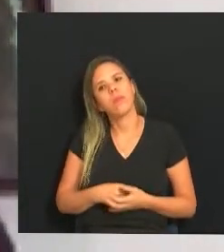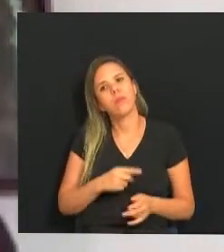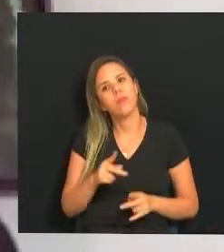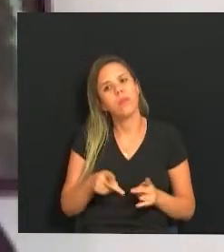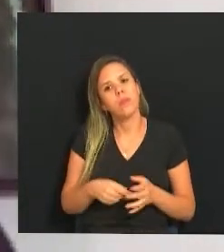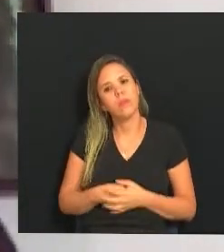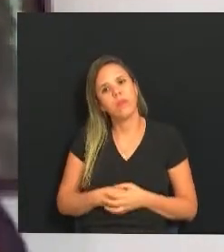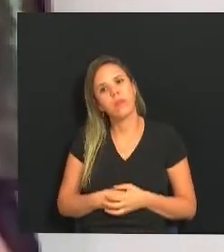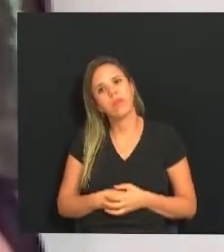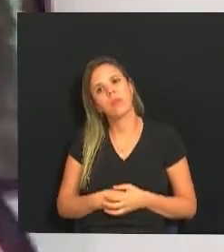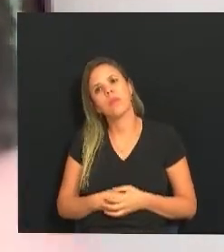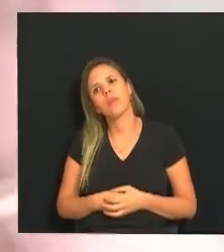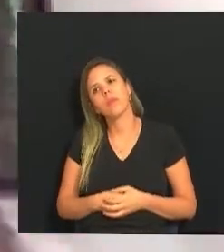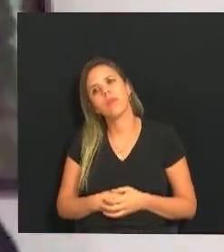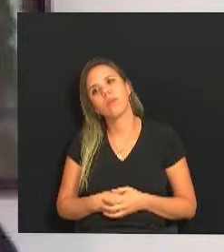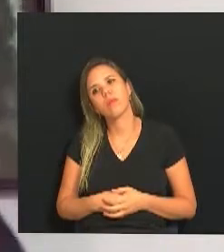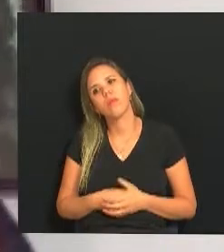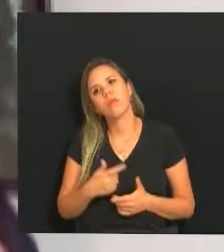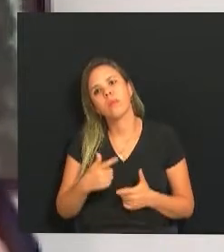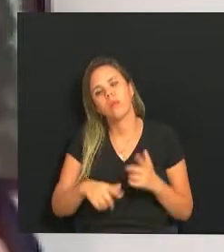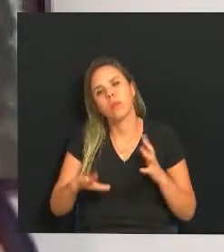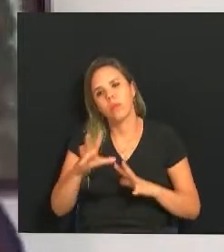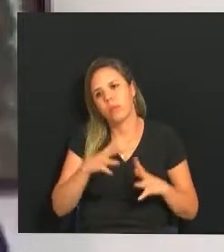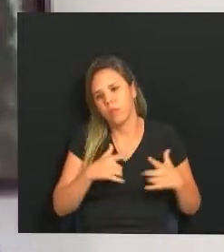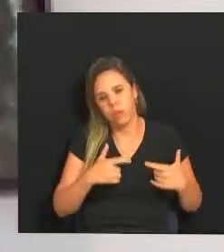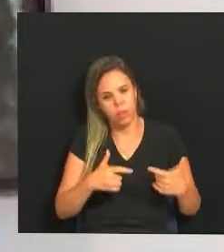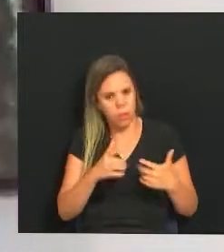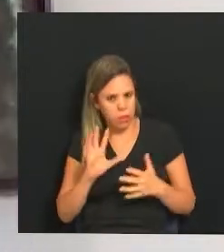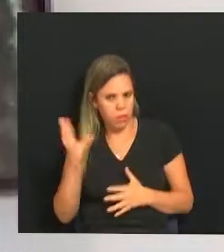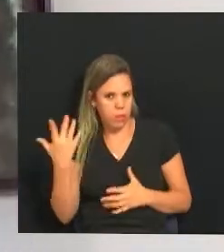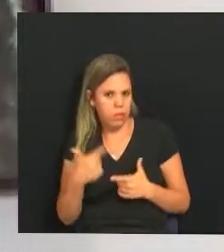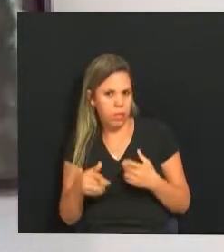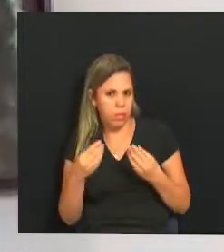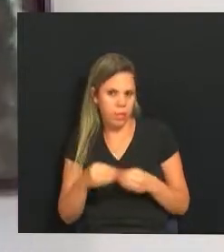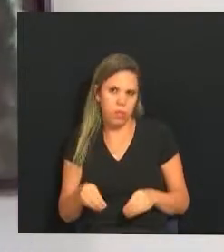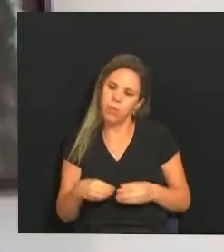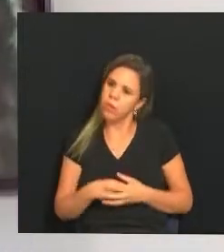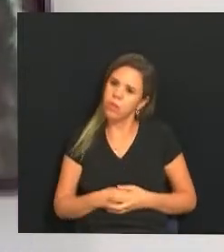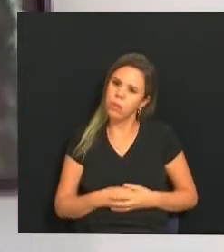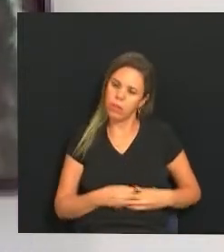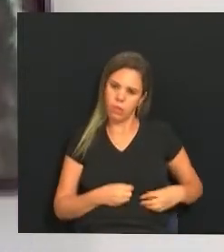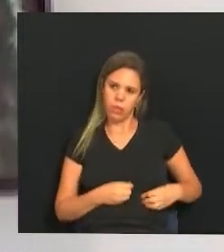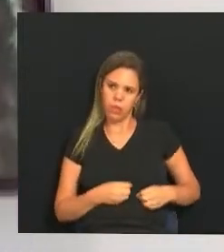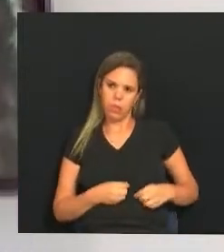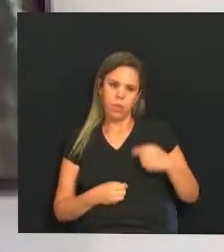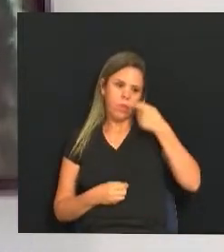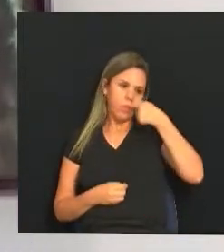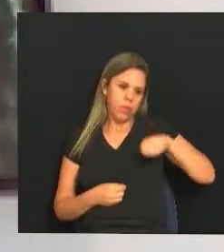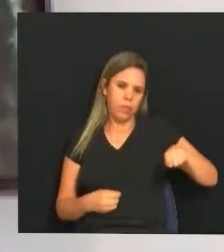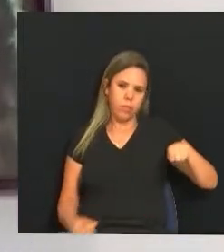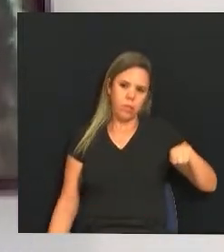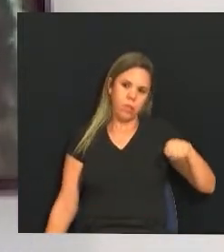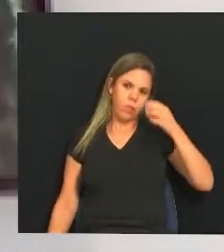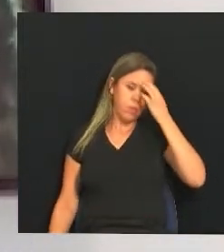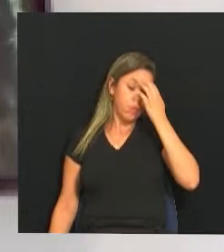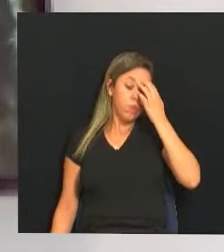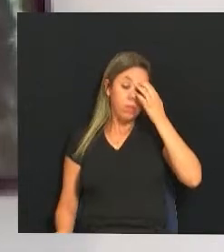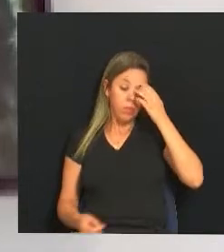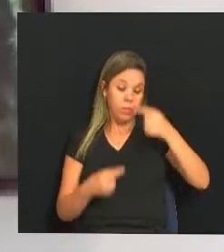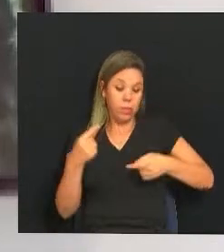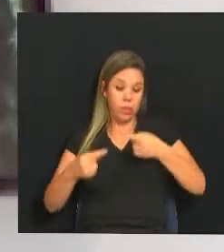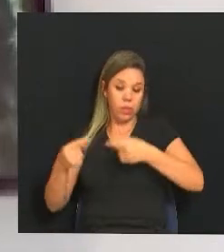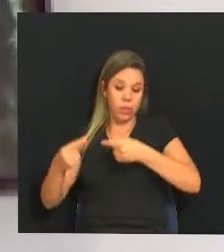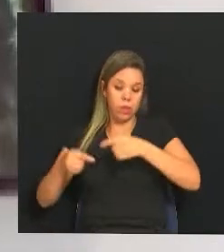pessoas, todo o caos que uma guerra traz, e a gente sabe que essa questão da Ucrânia tem uma questão geopolítica